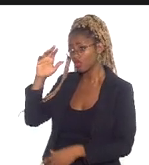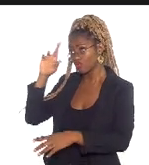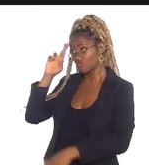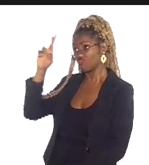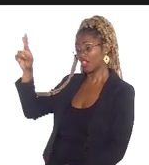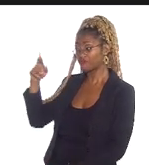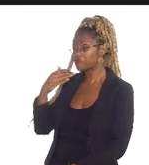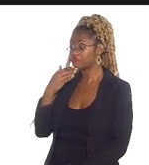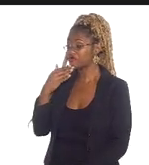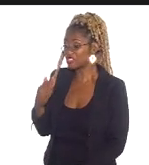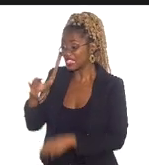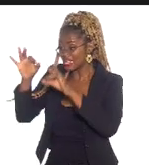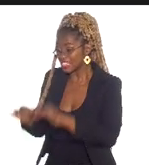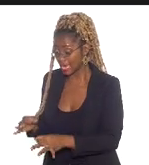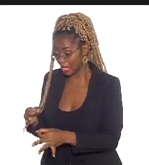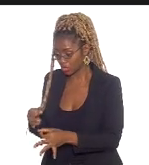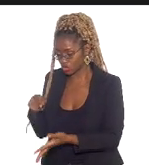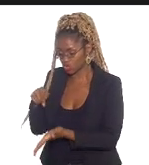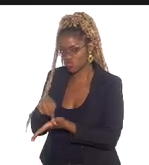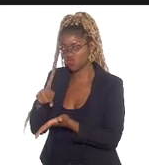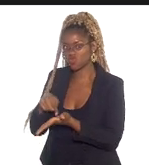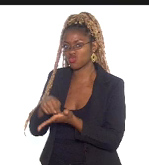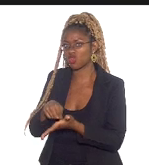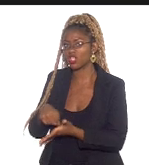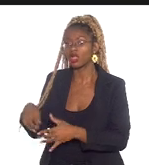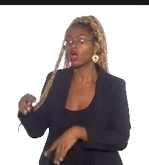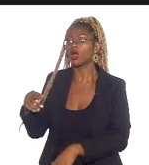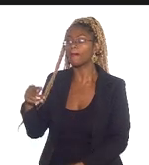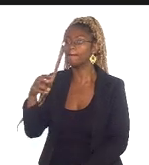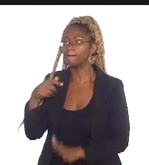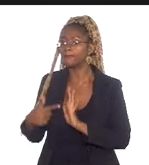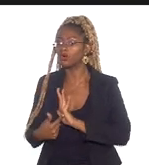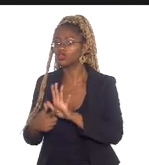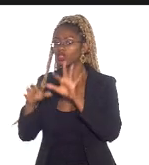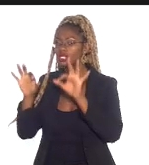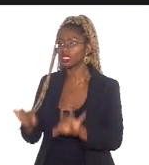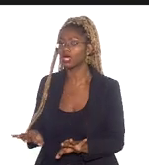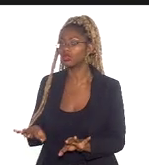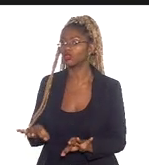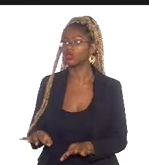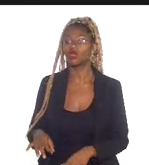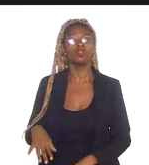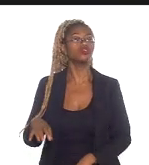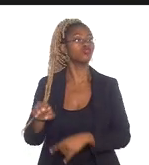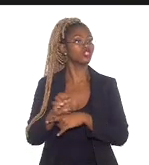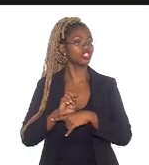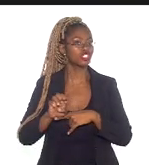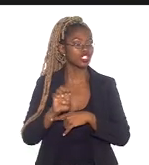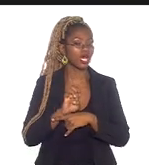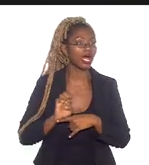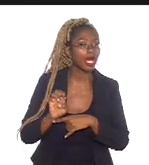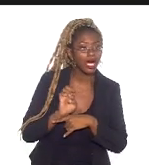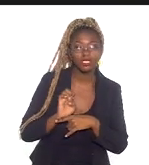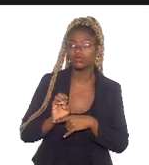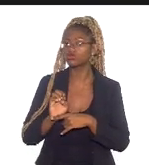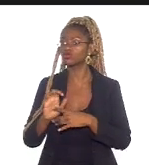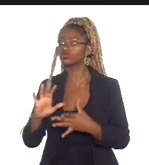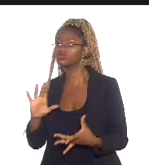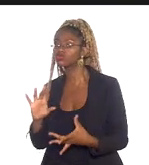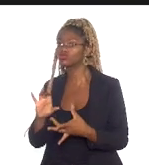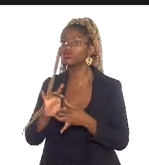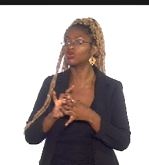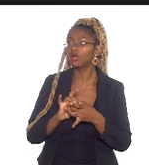comprovação, seja de unidade de federação ou seja de vinculação do tema de pesquisa